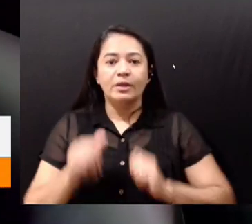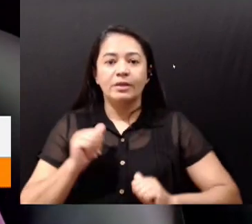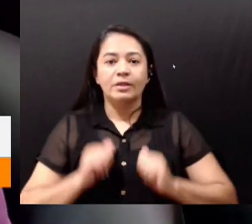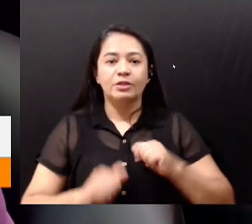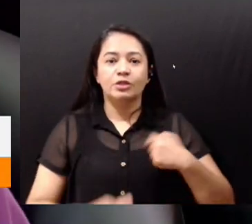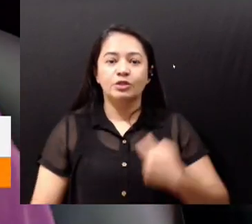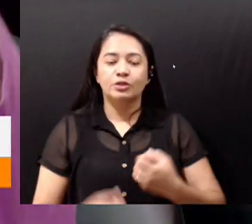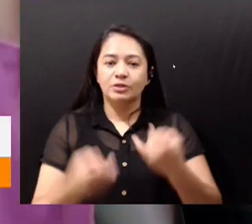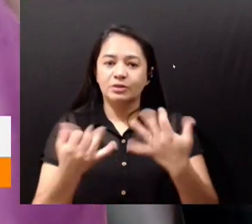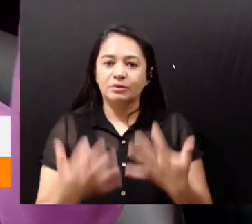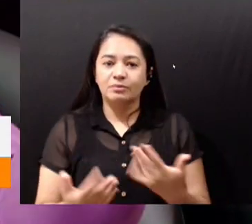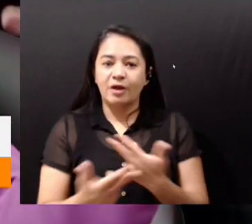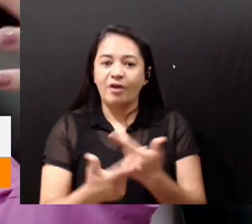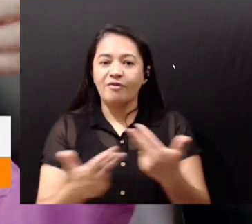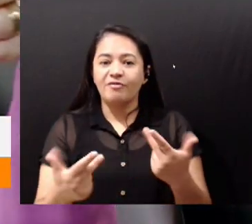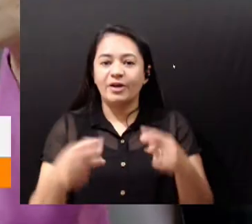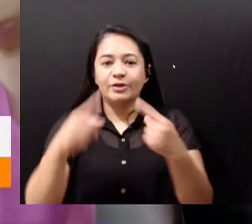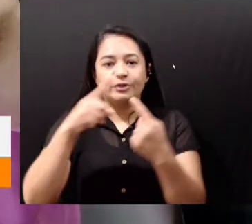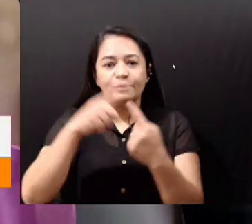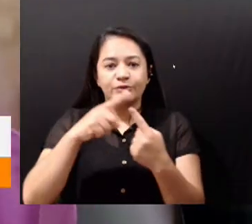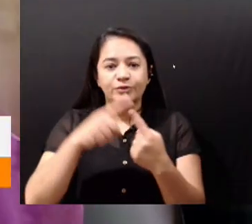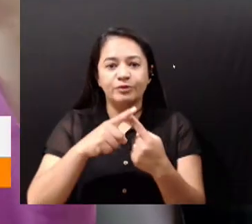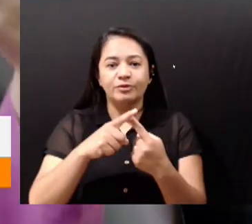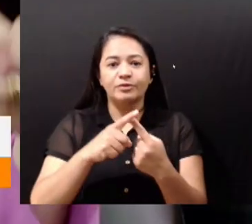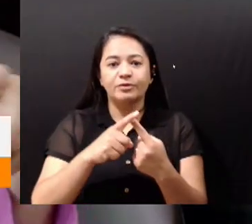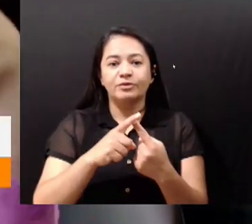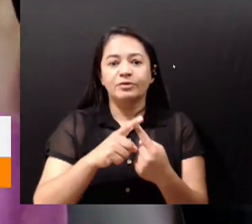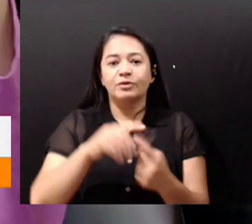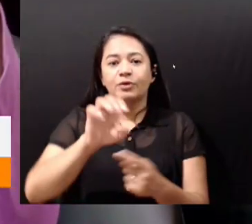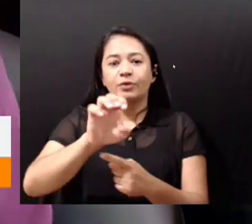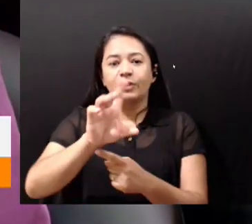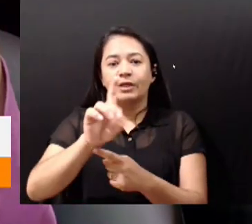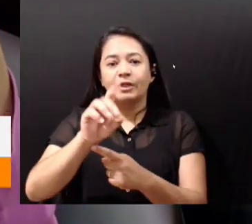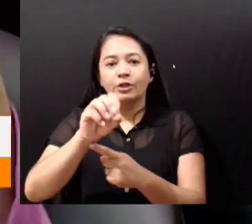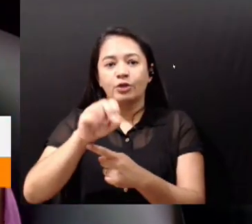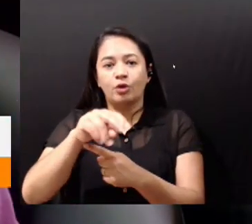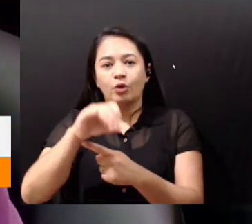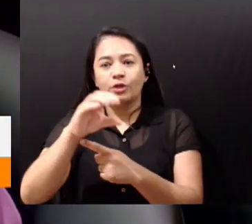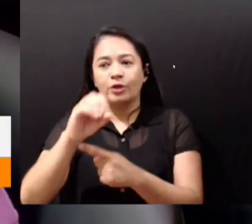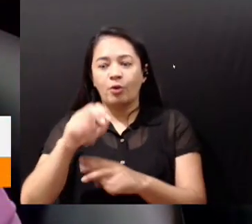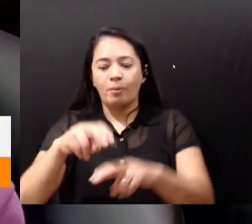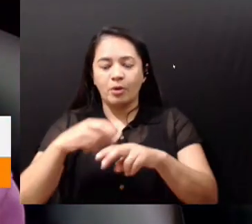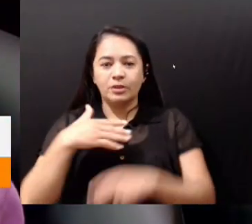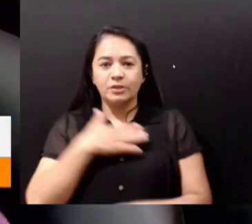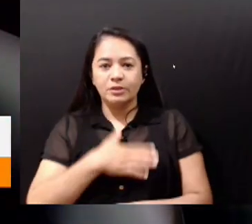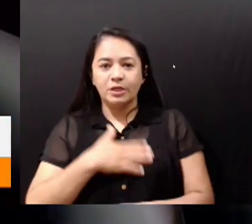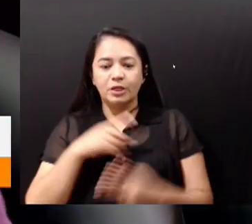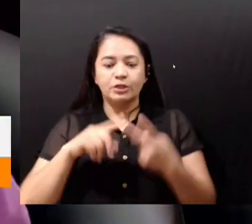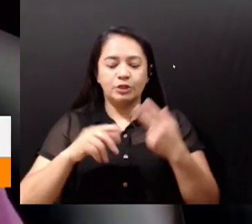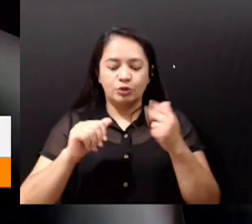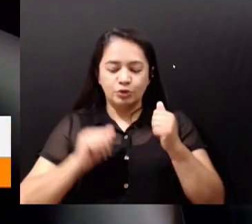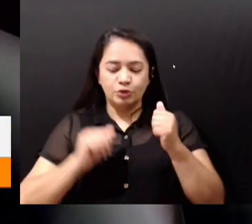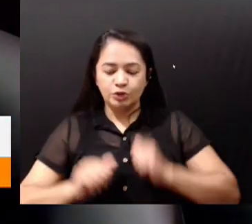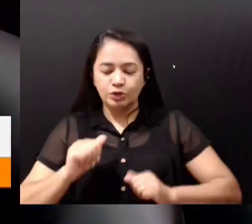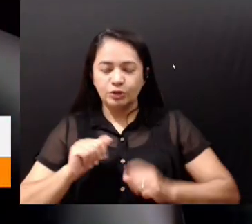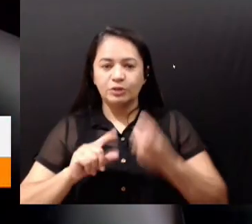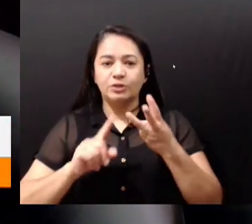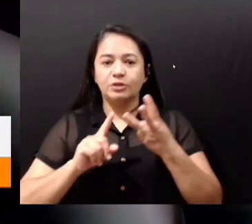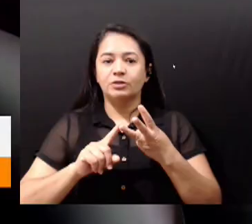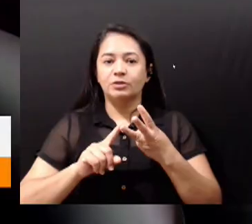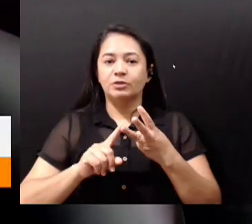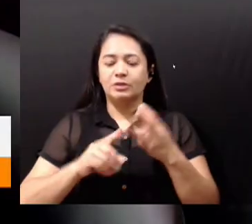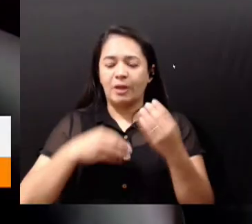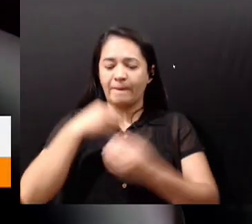vários padrões, né? O hedônico, que é aquele por prazer, o de ansiedade, o padrão misto, que é uma mistura de